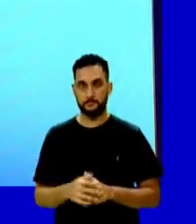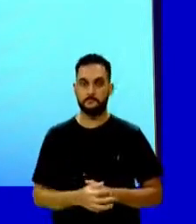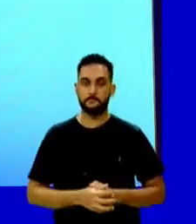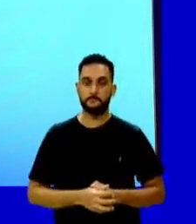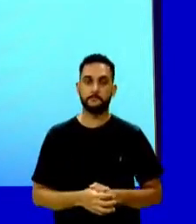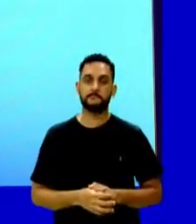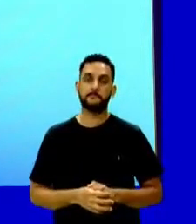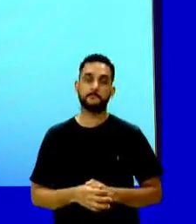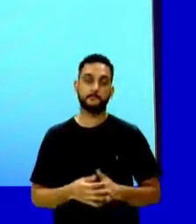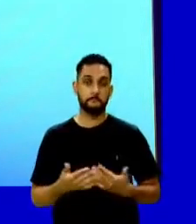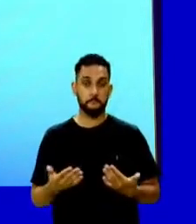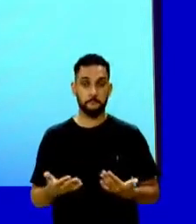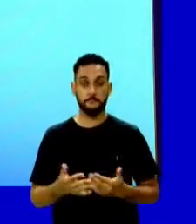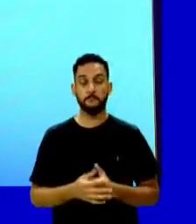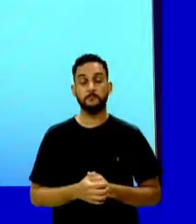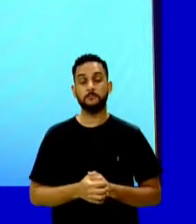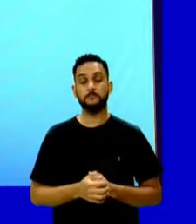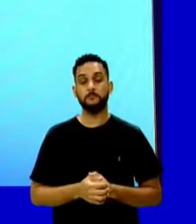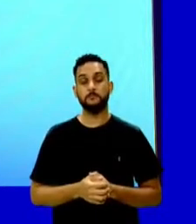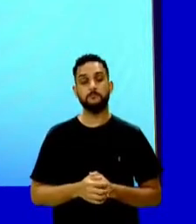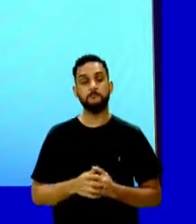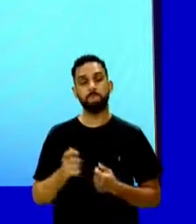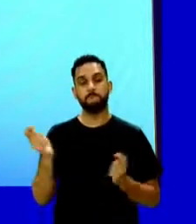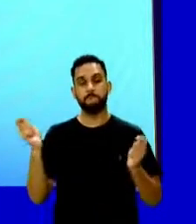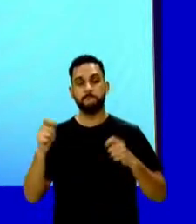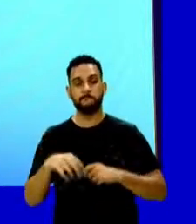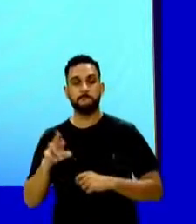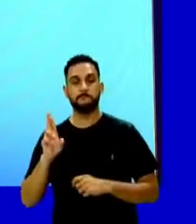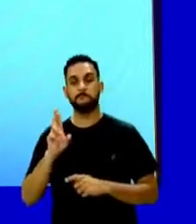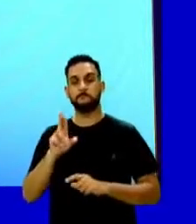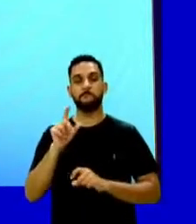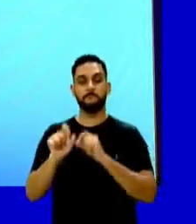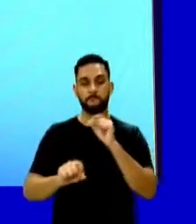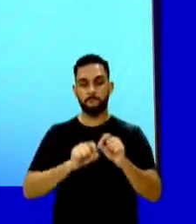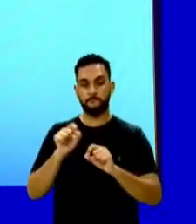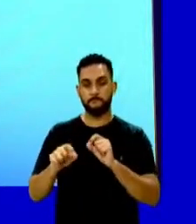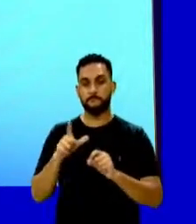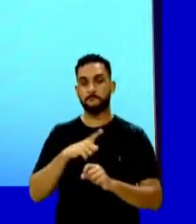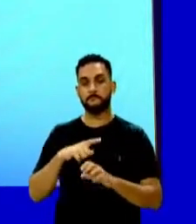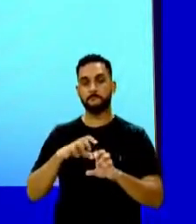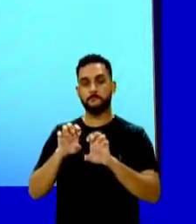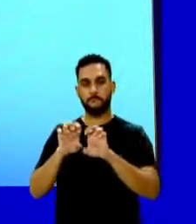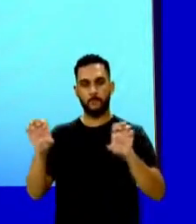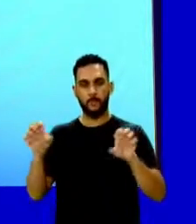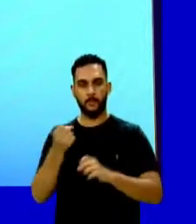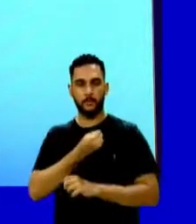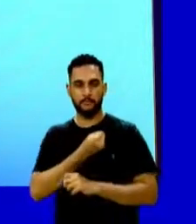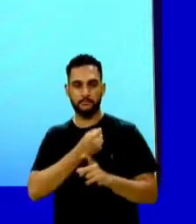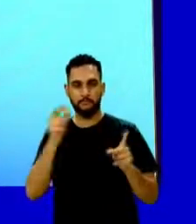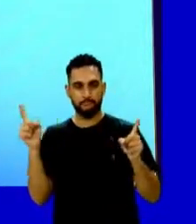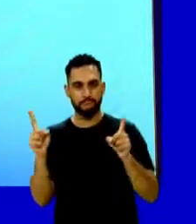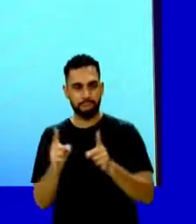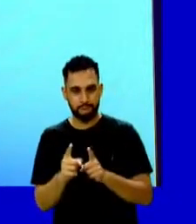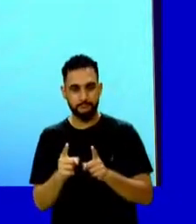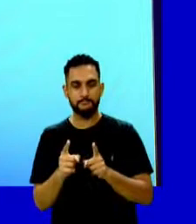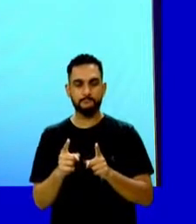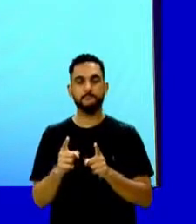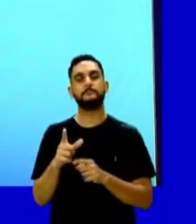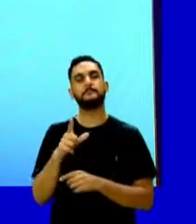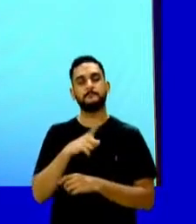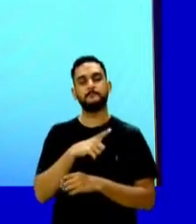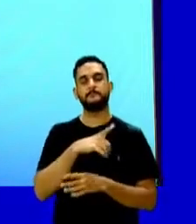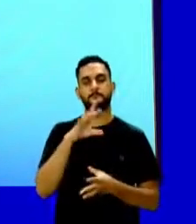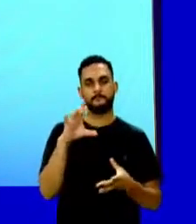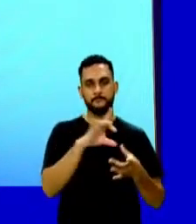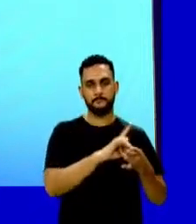bem outra representação da equação da reta é por meio da equação reduzida né a equação reduzida parte da equação